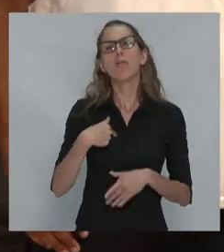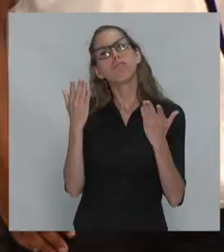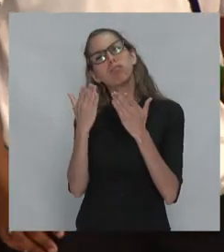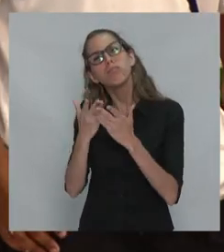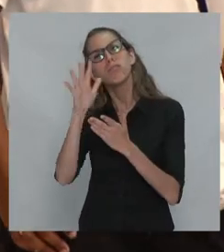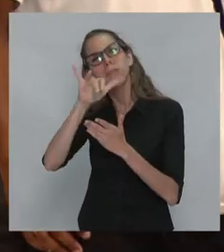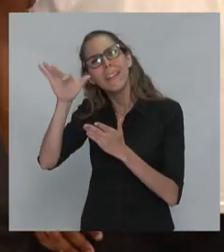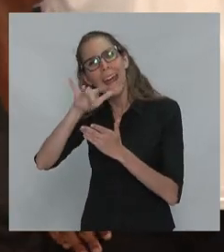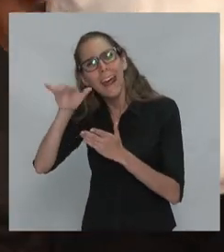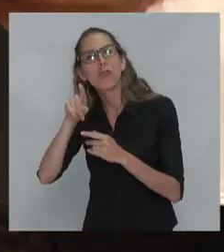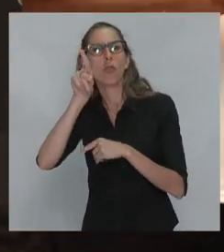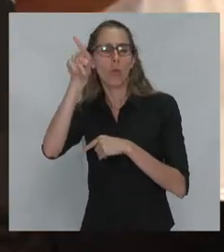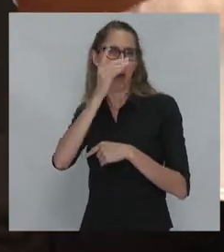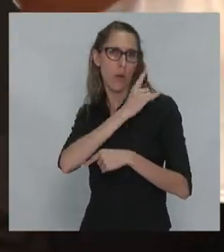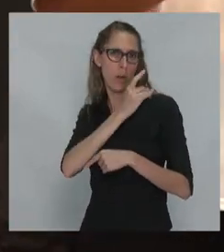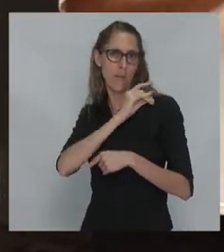de Brasília.